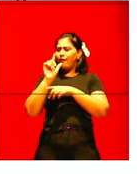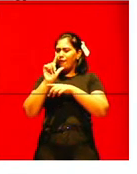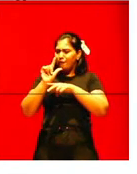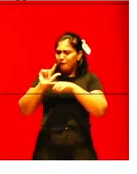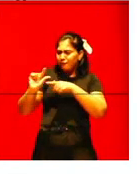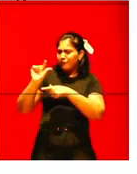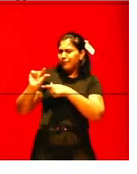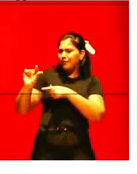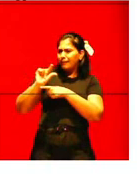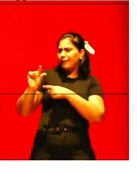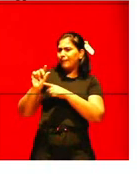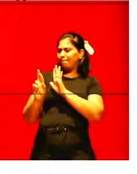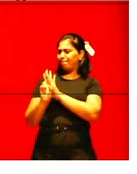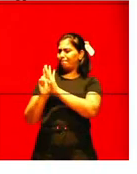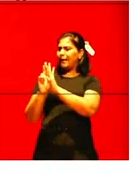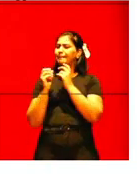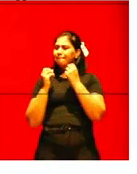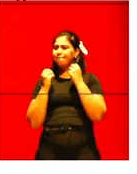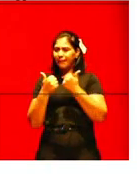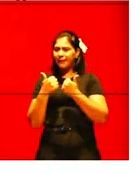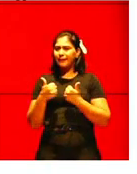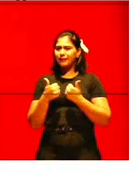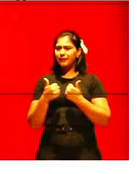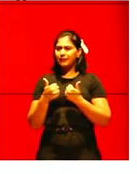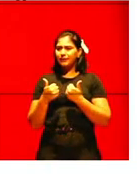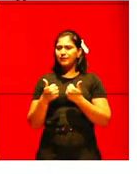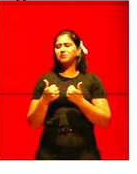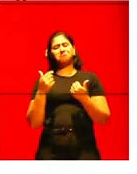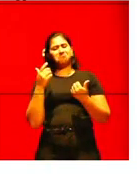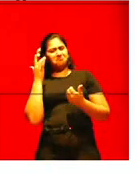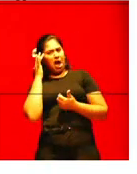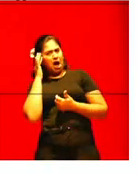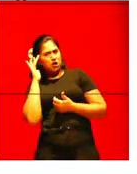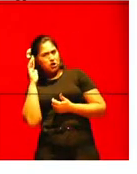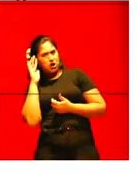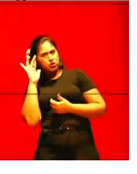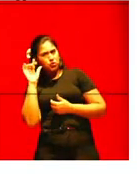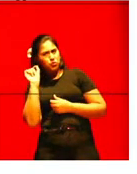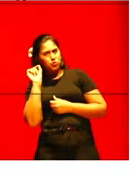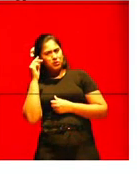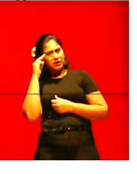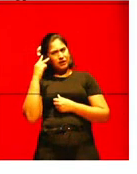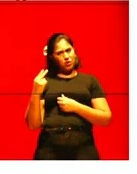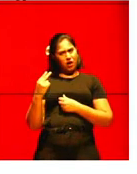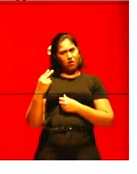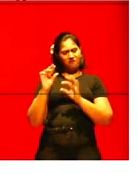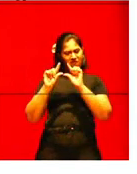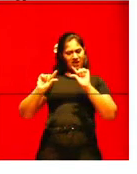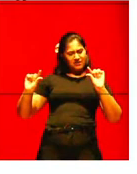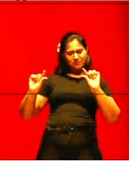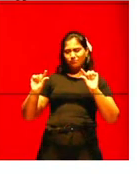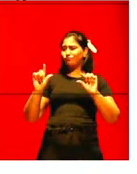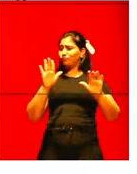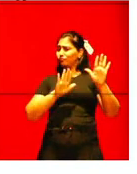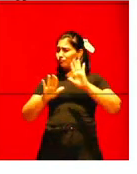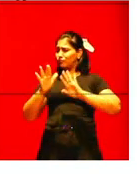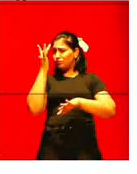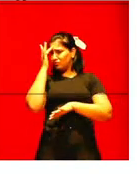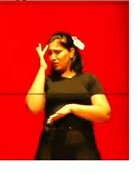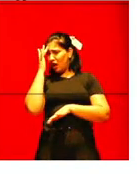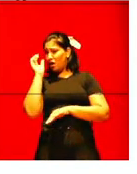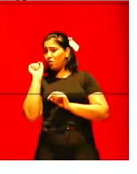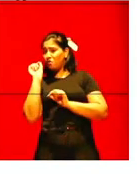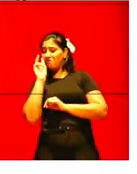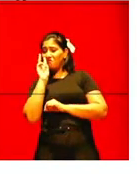que representa muito bem. Os que acharam natural essa frase, cuidado. Não sabe dizer que viram